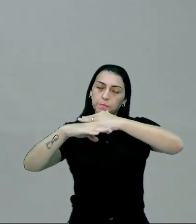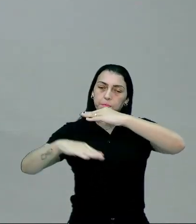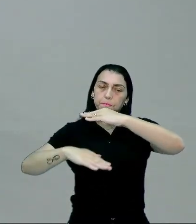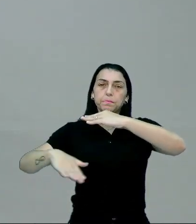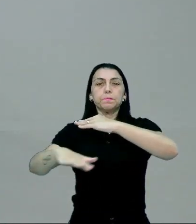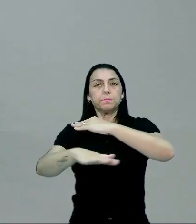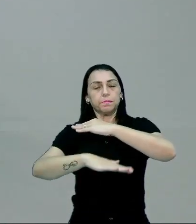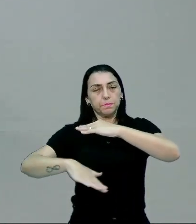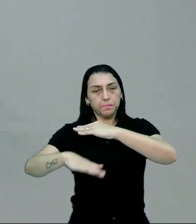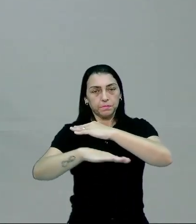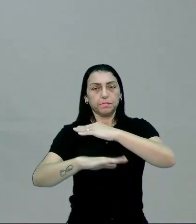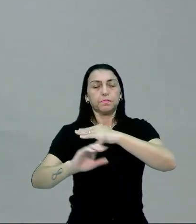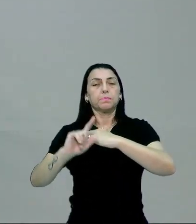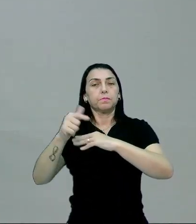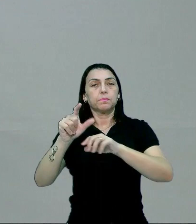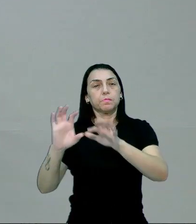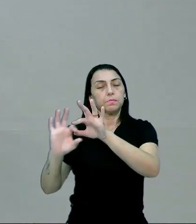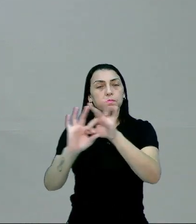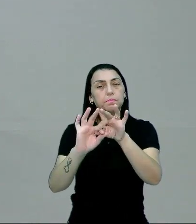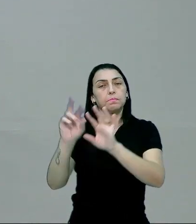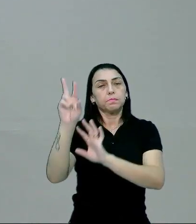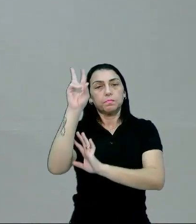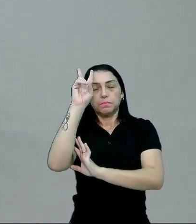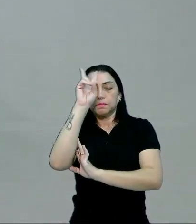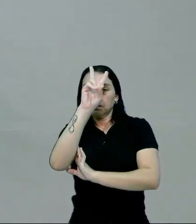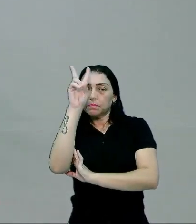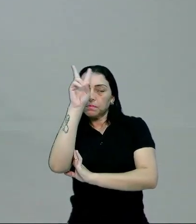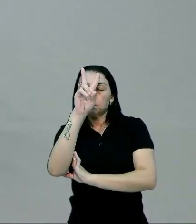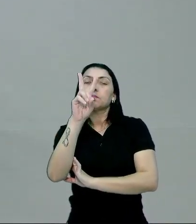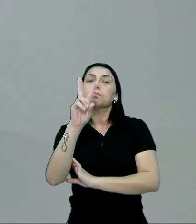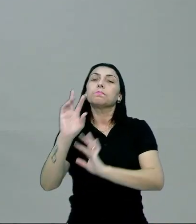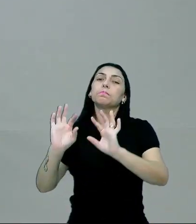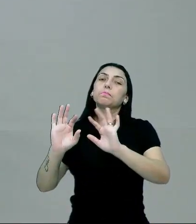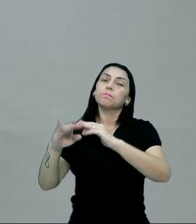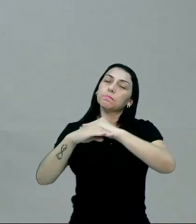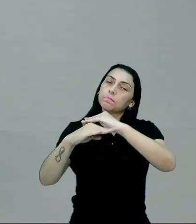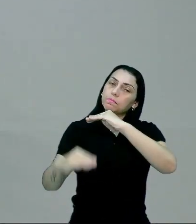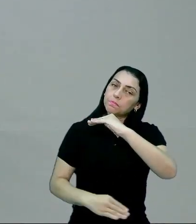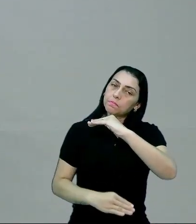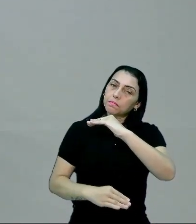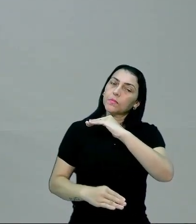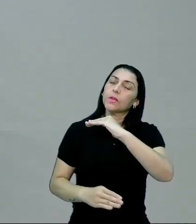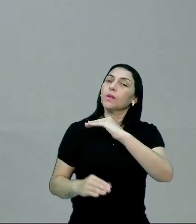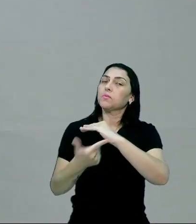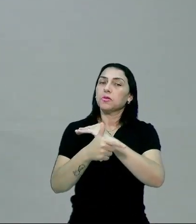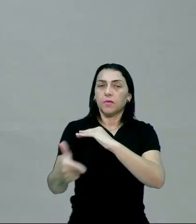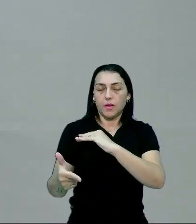sociais. Não que em outros contextos históricos as desigualdades sociais elas fossem